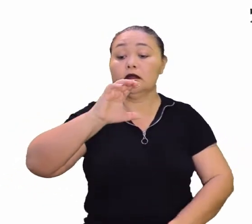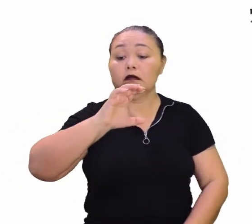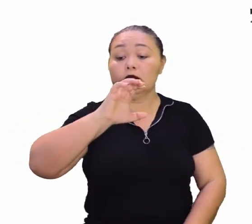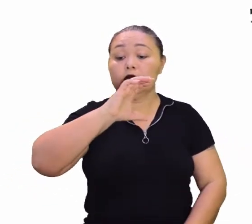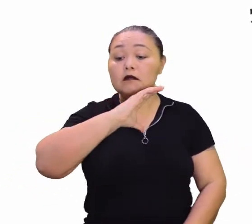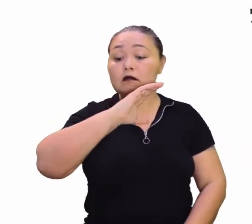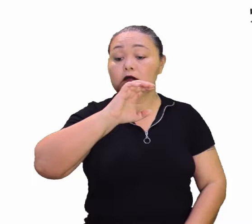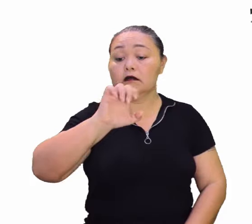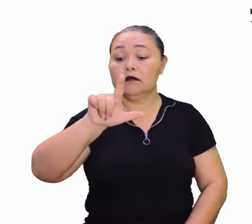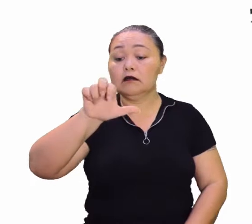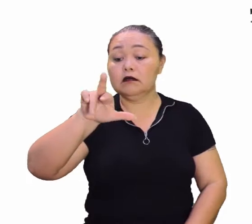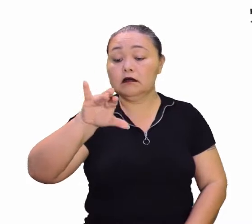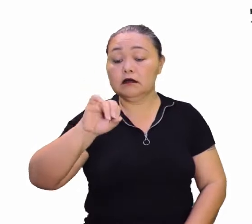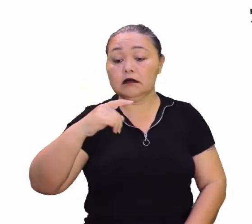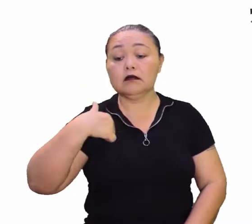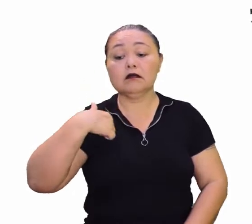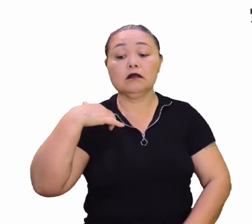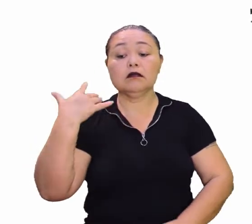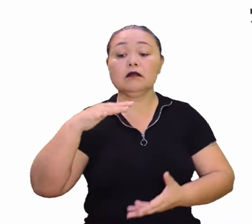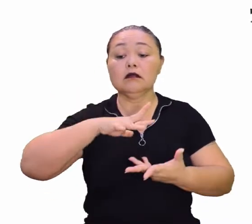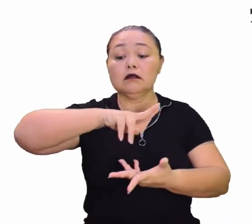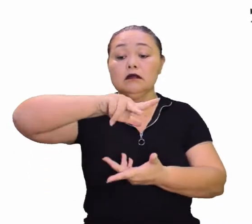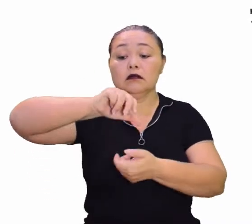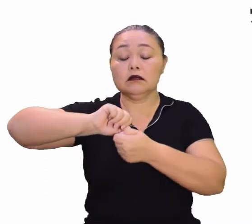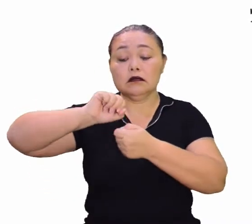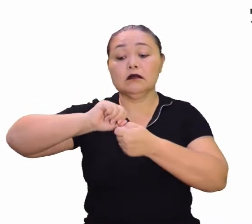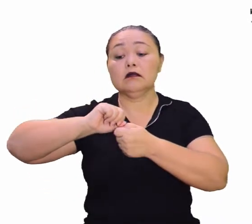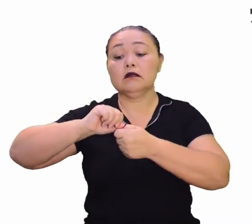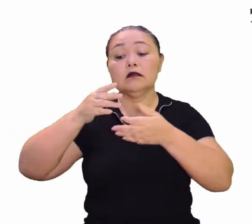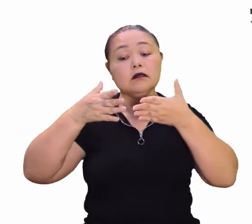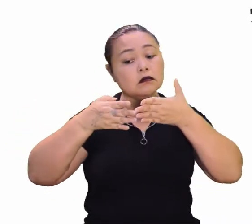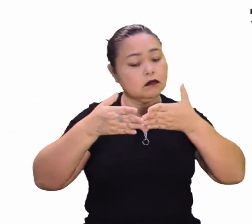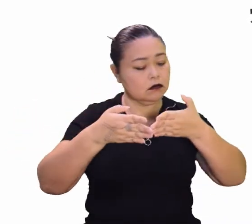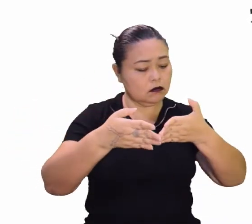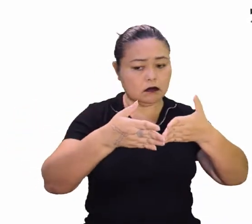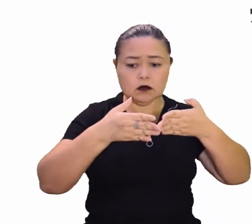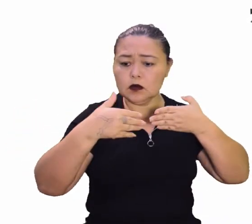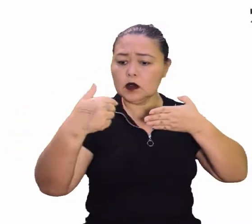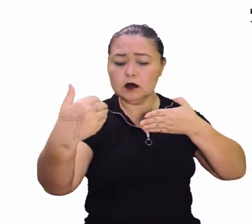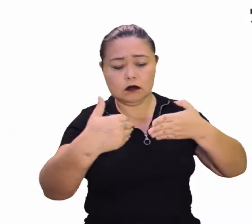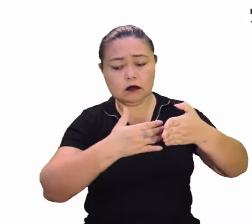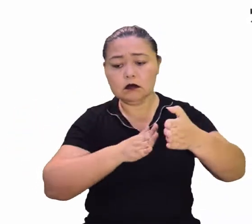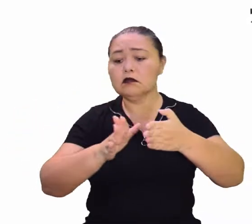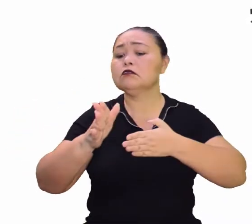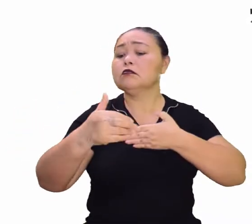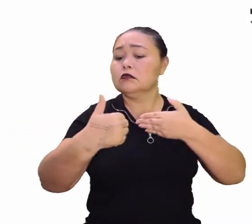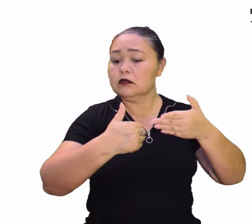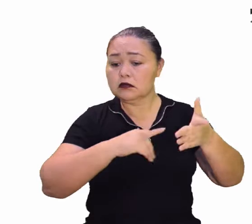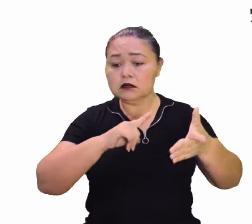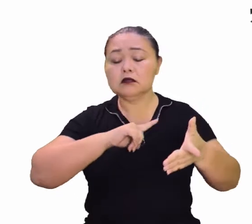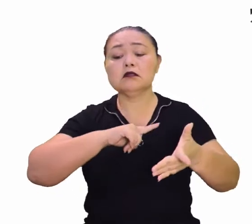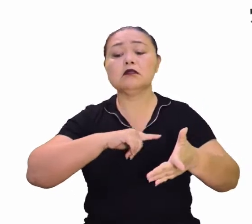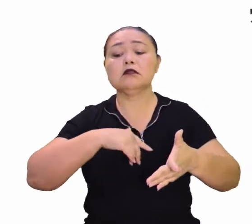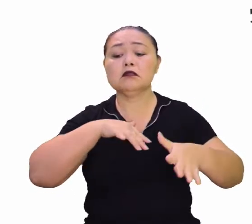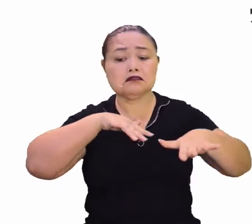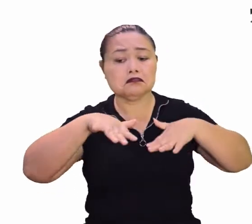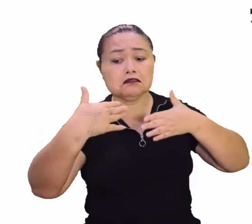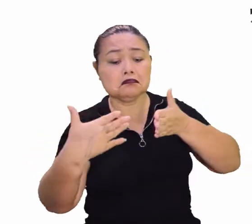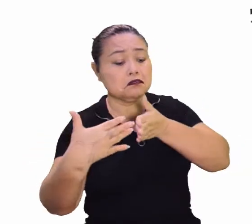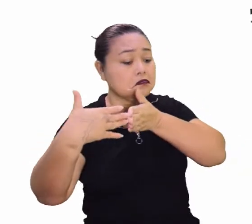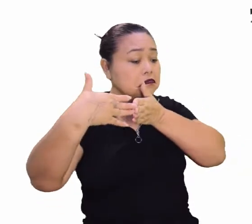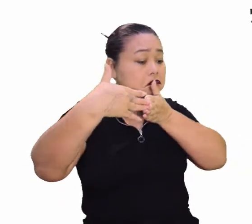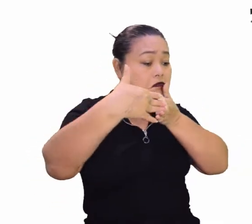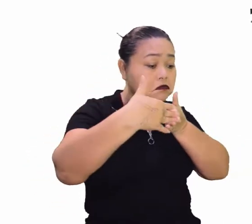Exato, fala muito bem. E o fluxo desses portos são muito intensos. Exato, muito bem. Tanto como chegada